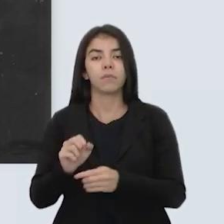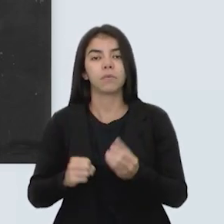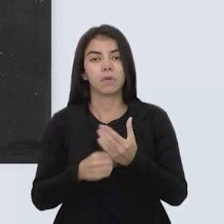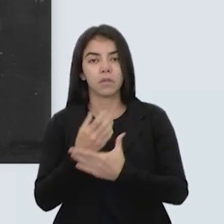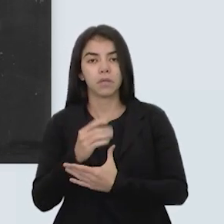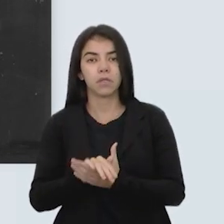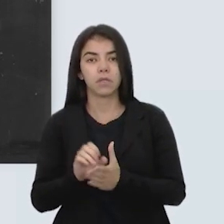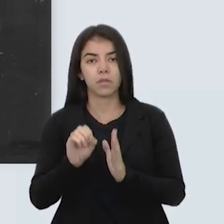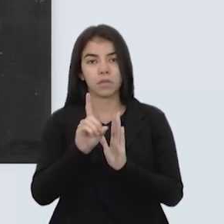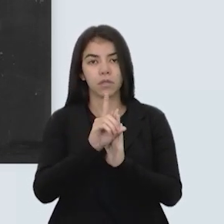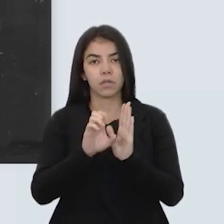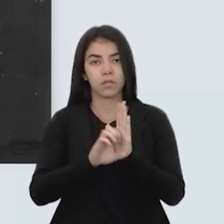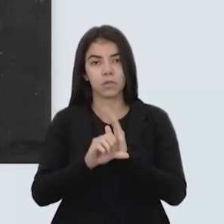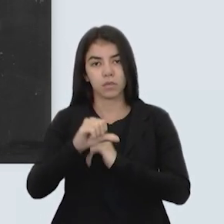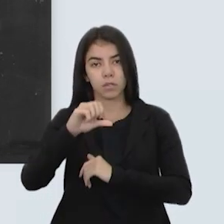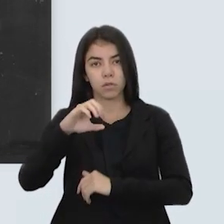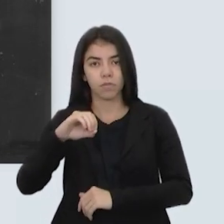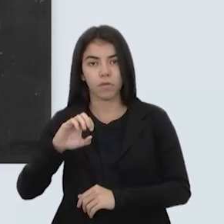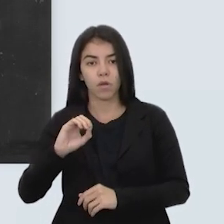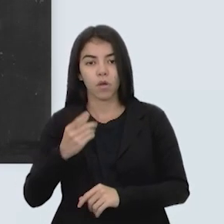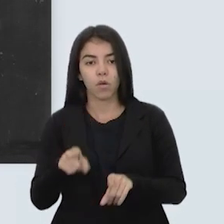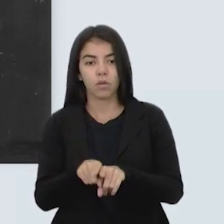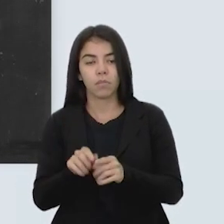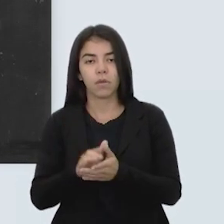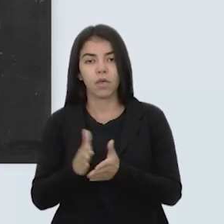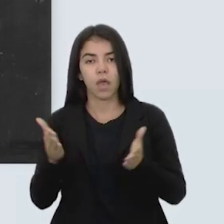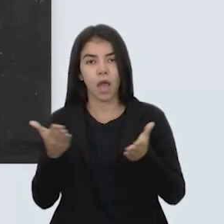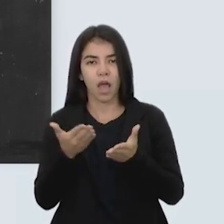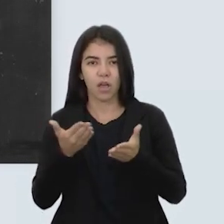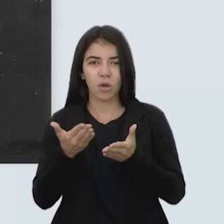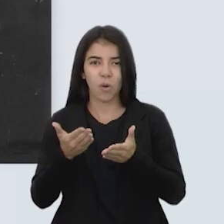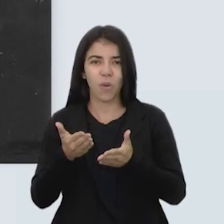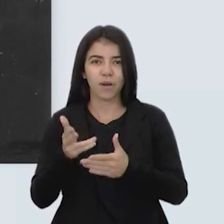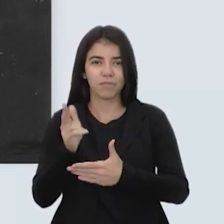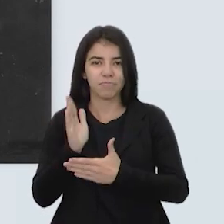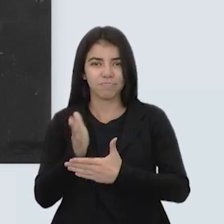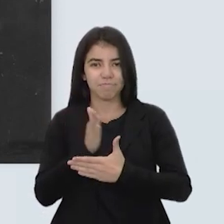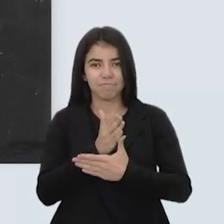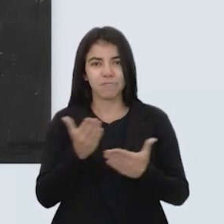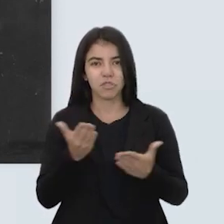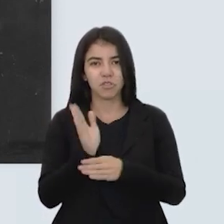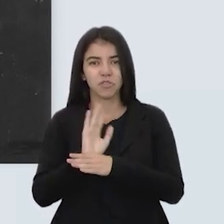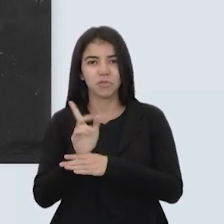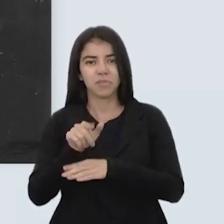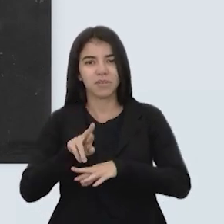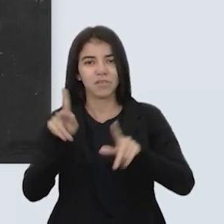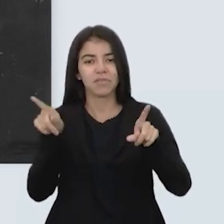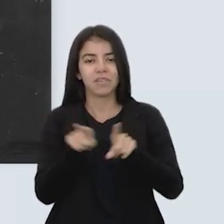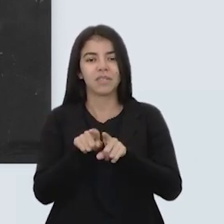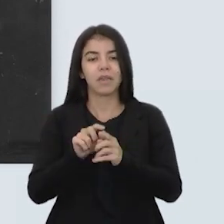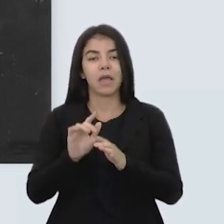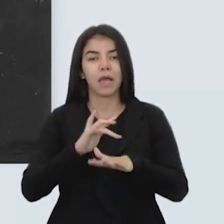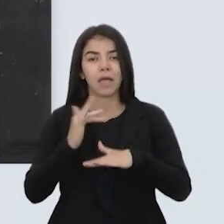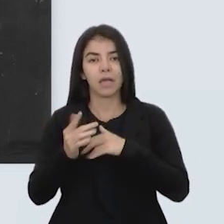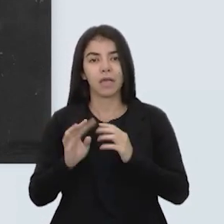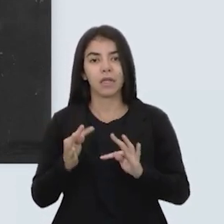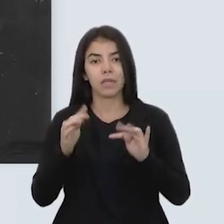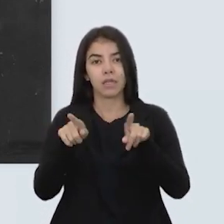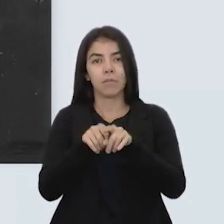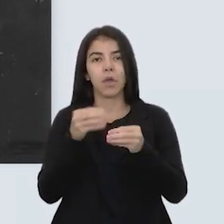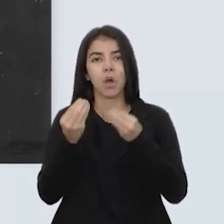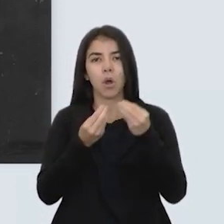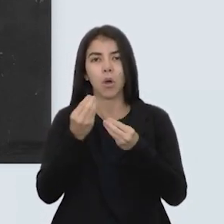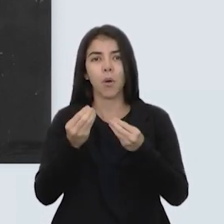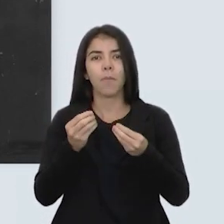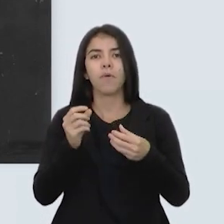na década de 1990 com os trailers dos filmes atuais. Não foi só a tecnologia que se mudou, mas também a forma de se contar